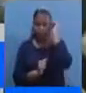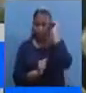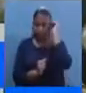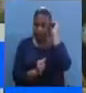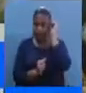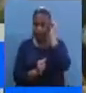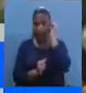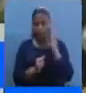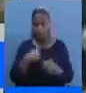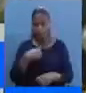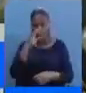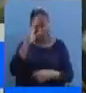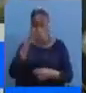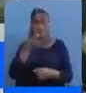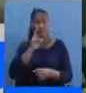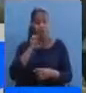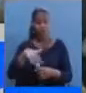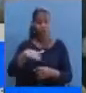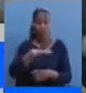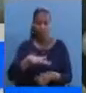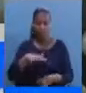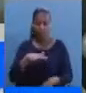Eu sei que a Direção Nacional